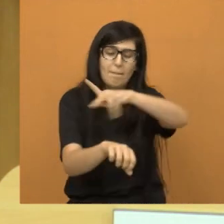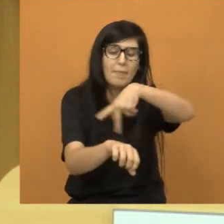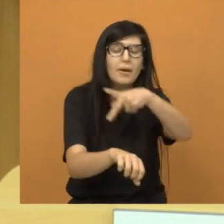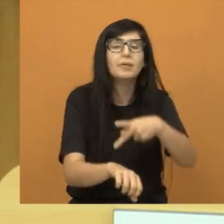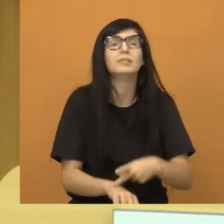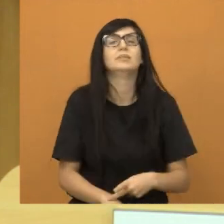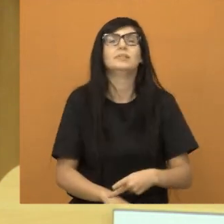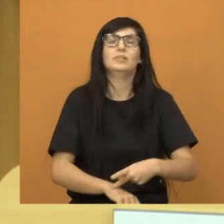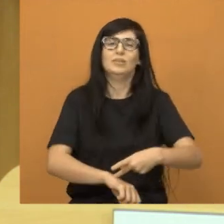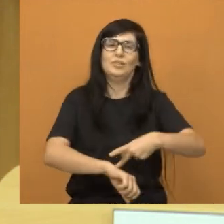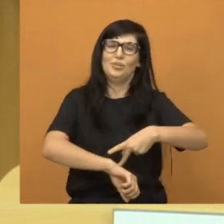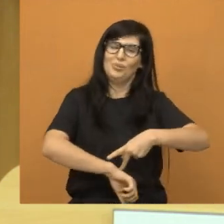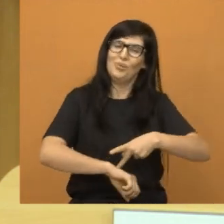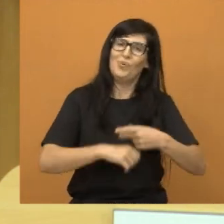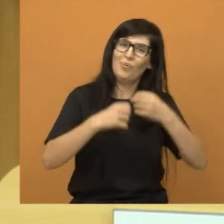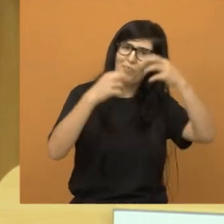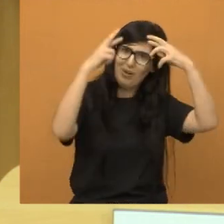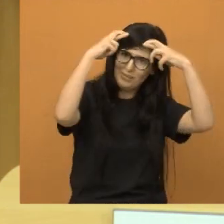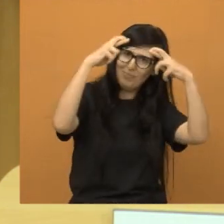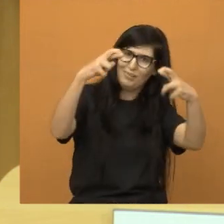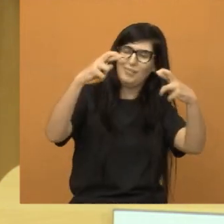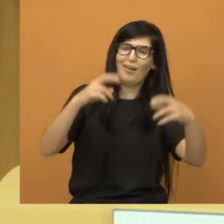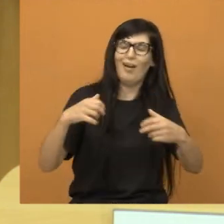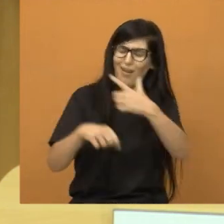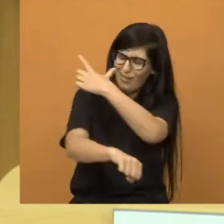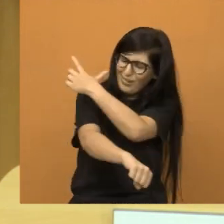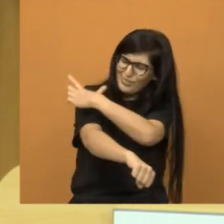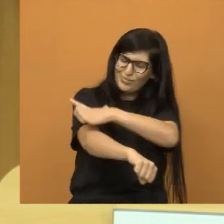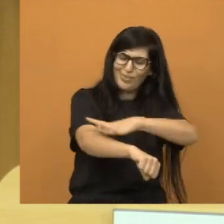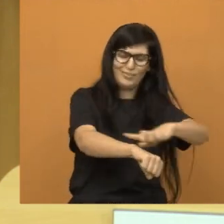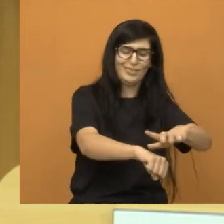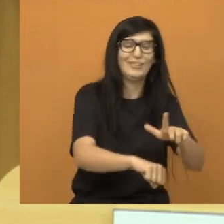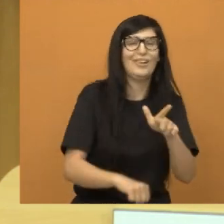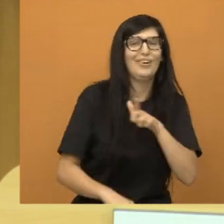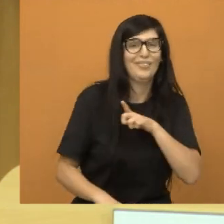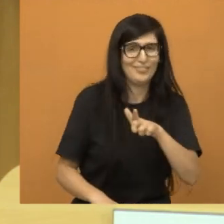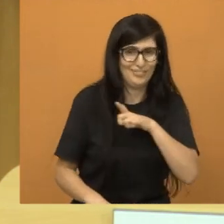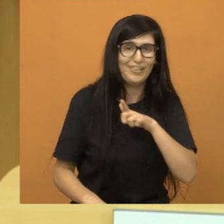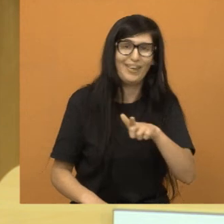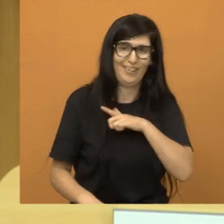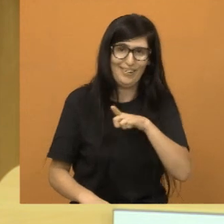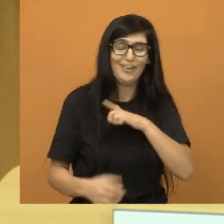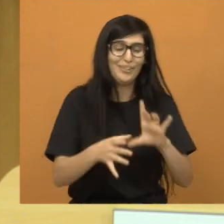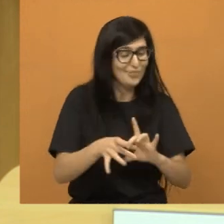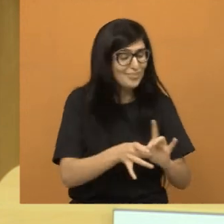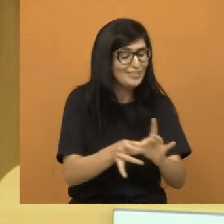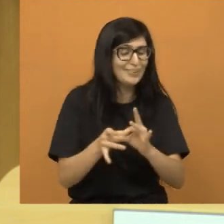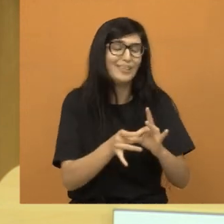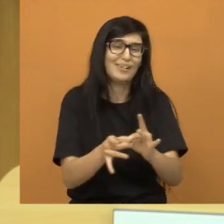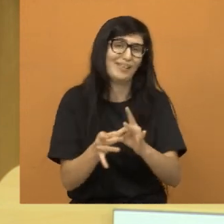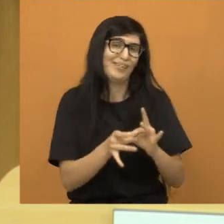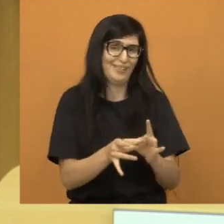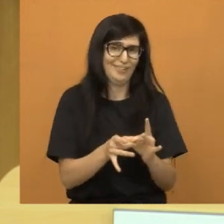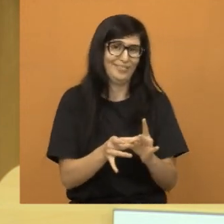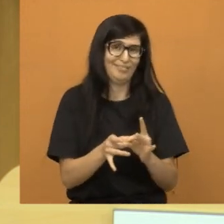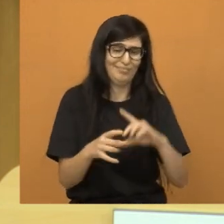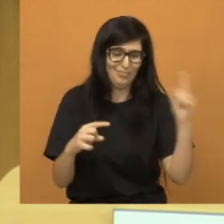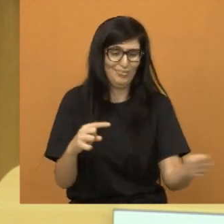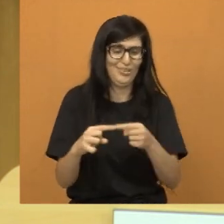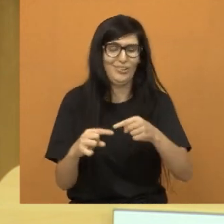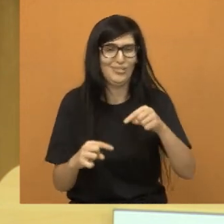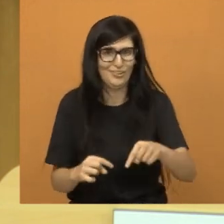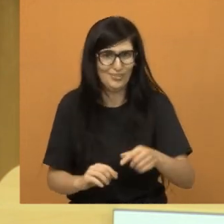da convivência, a arma de respeitar os direitos. É assim que nós vamos construir a nação. Finalmente,